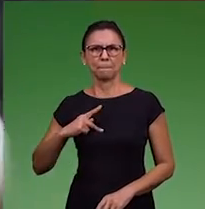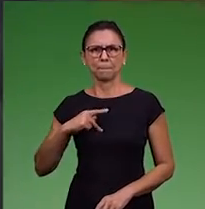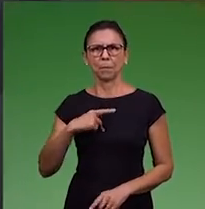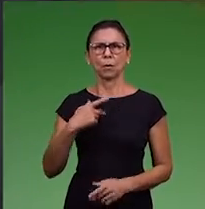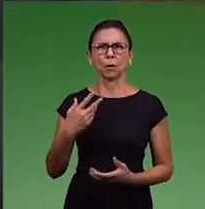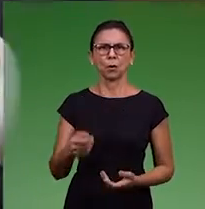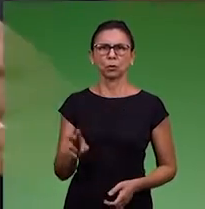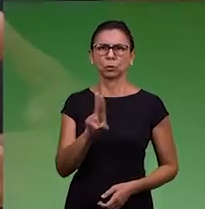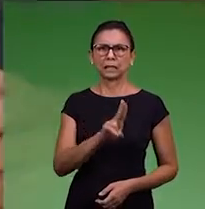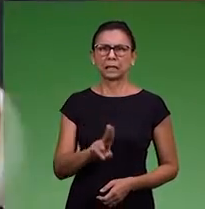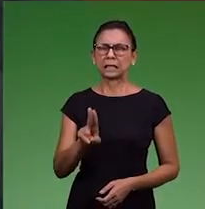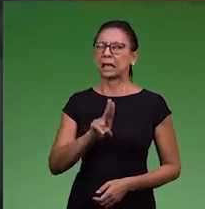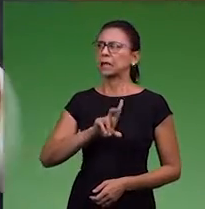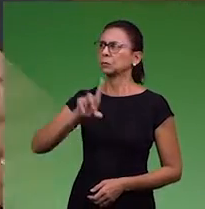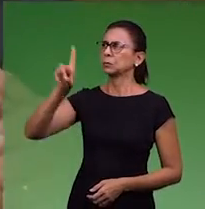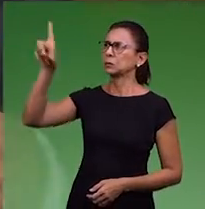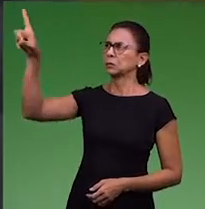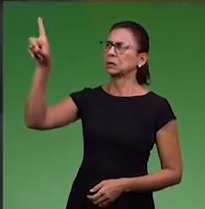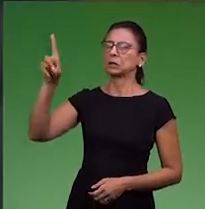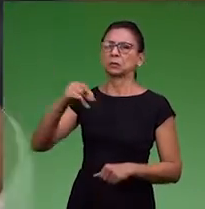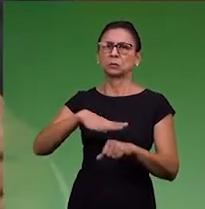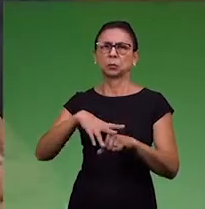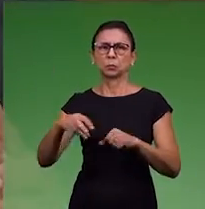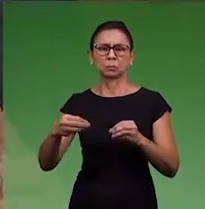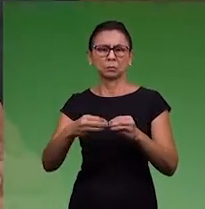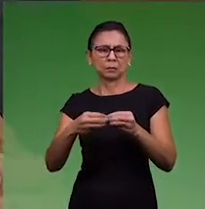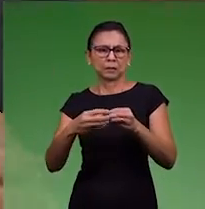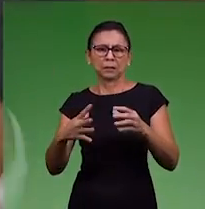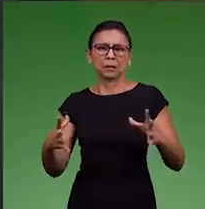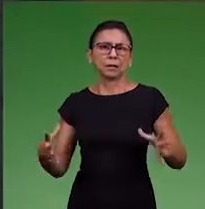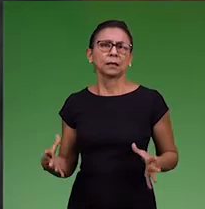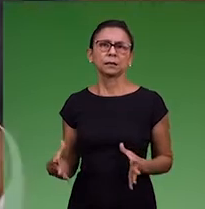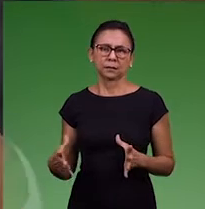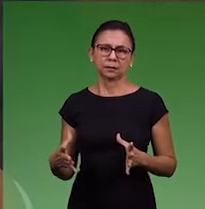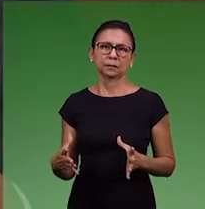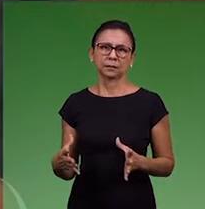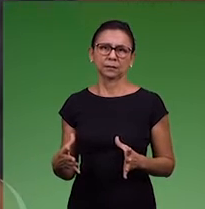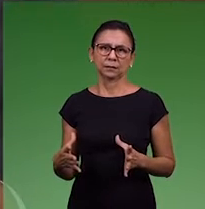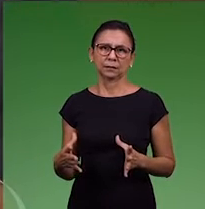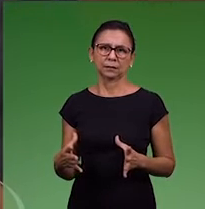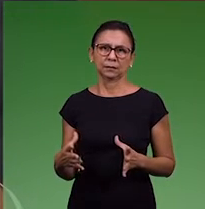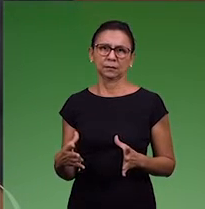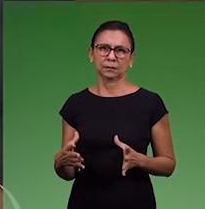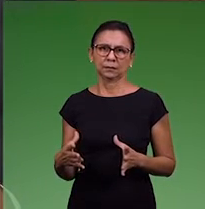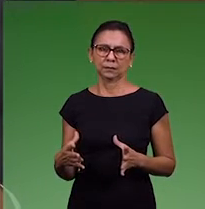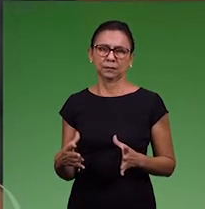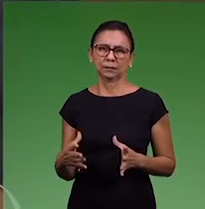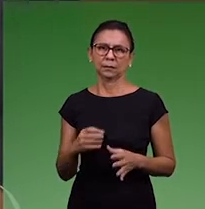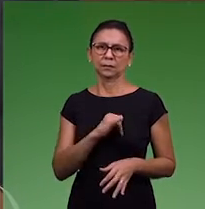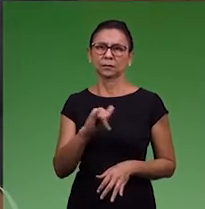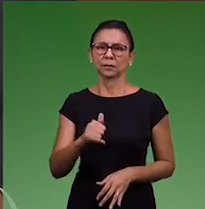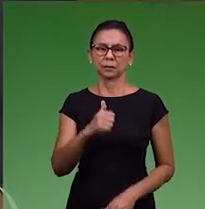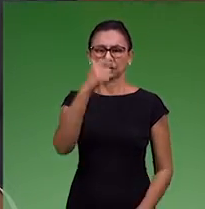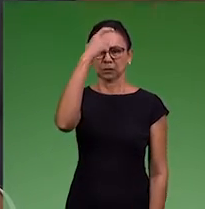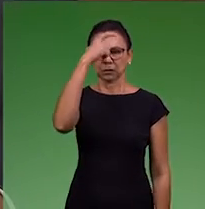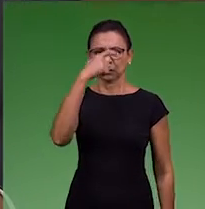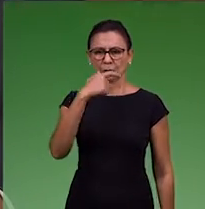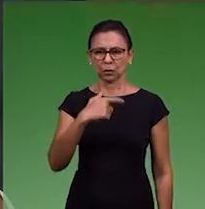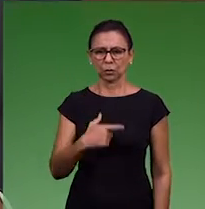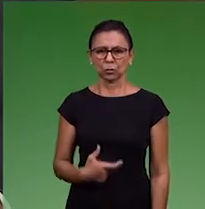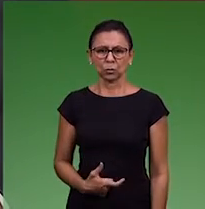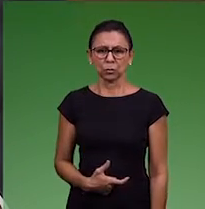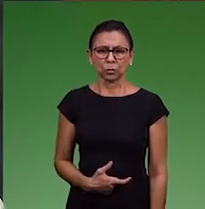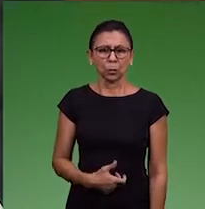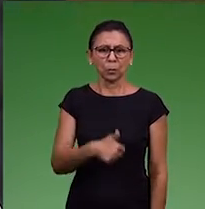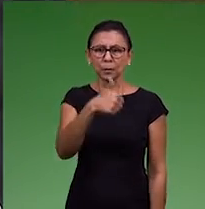por Deus em curas, em sinais. Mas quando ele fala dele, ele diz assim, eu sou o principal